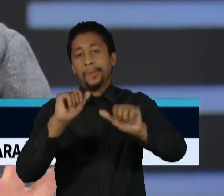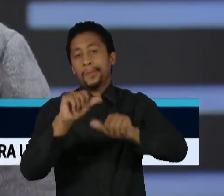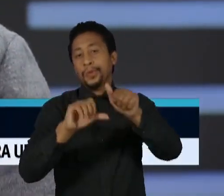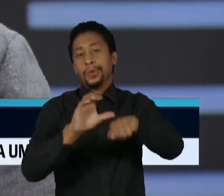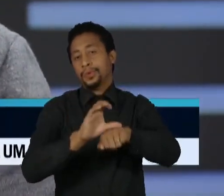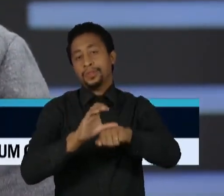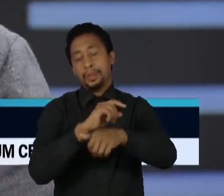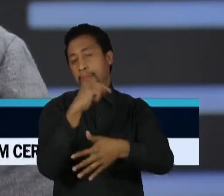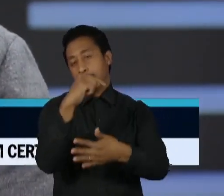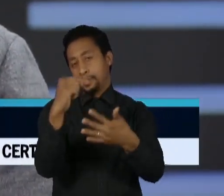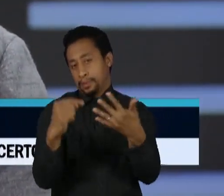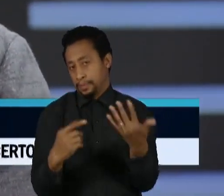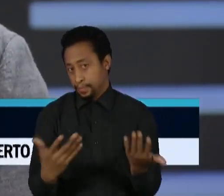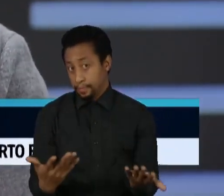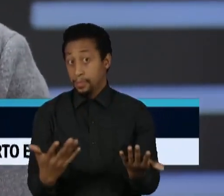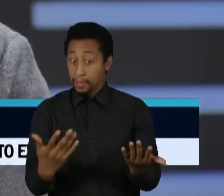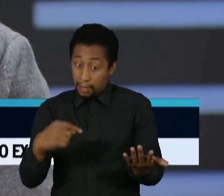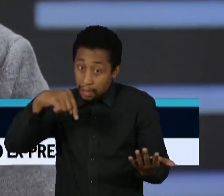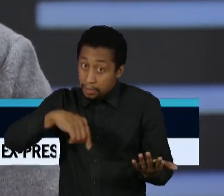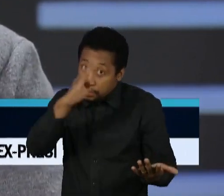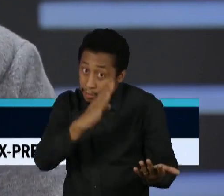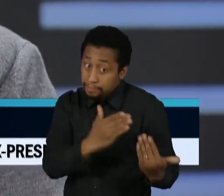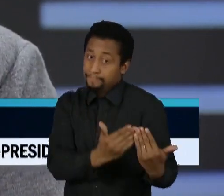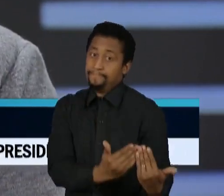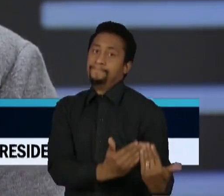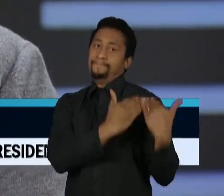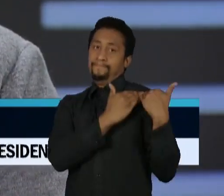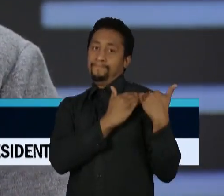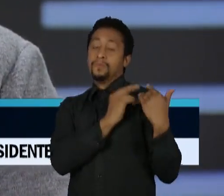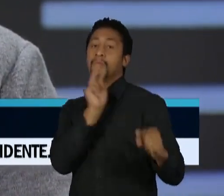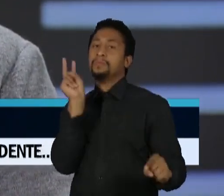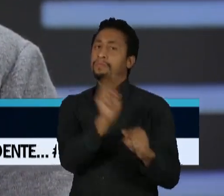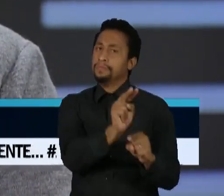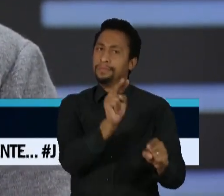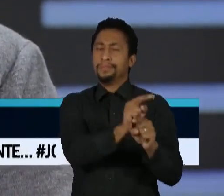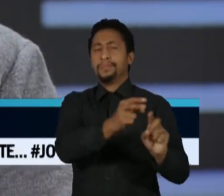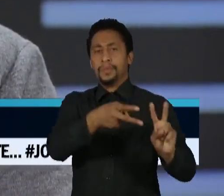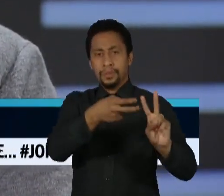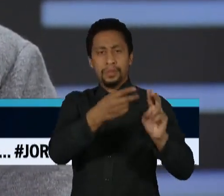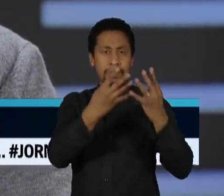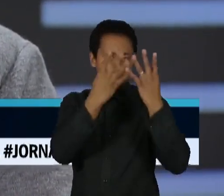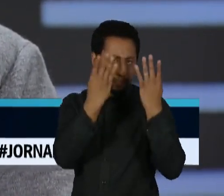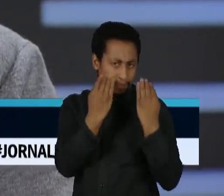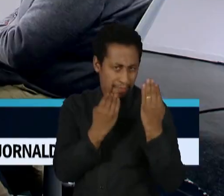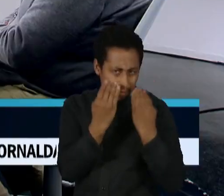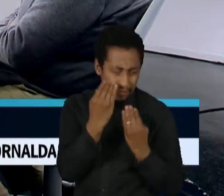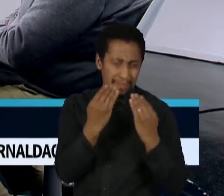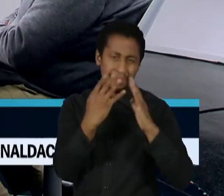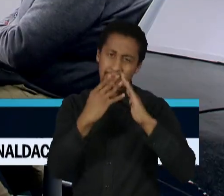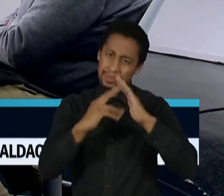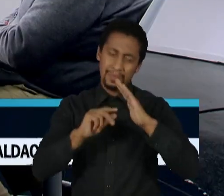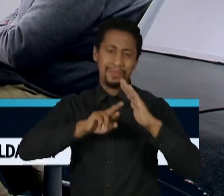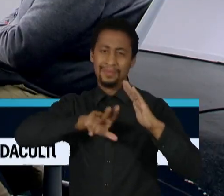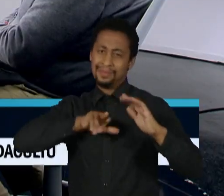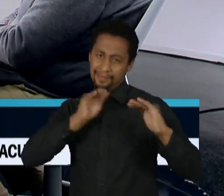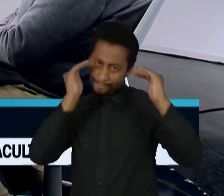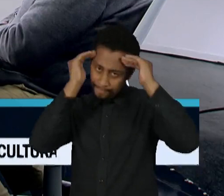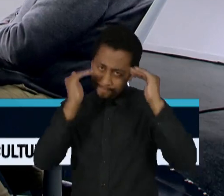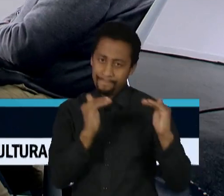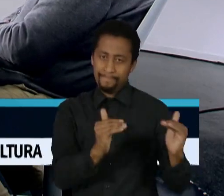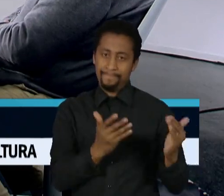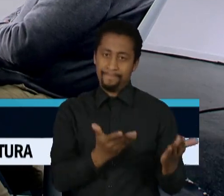etc mas nova vamos ter que garantir que os nossos povos originários sejam respeitados e tem um outro problema né como